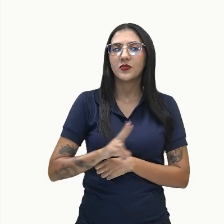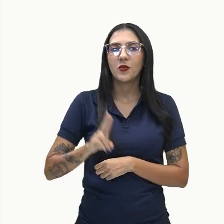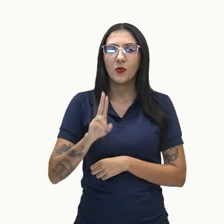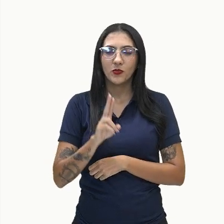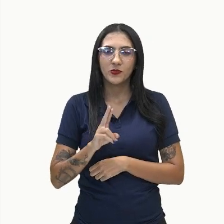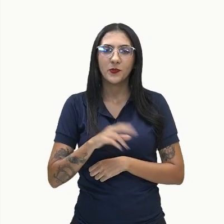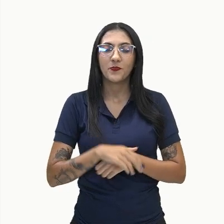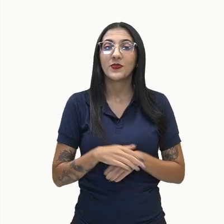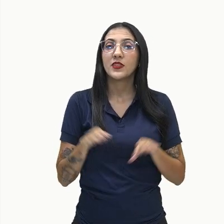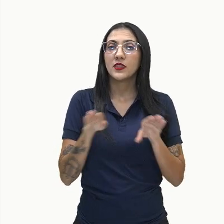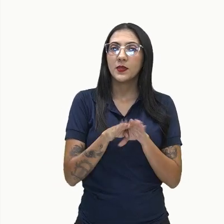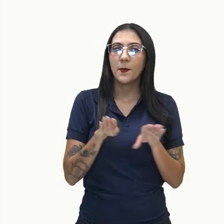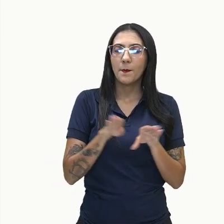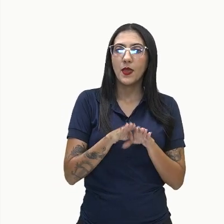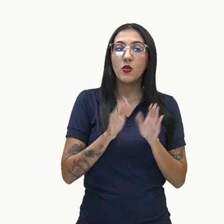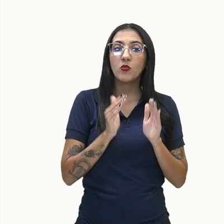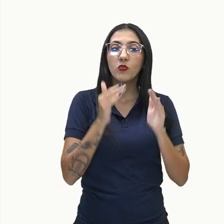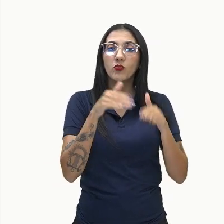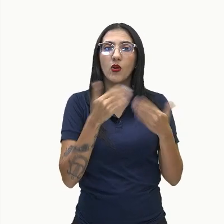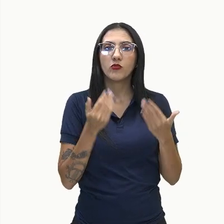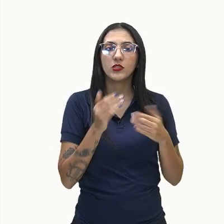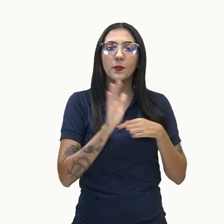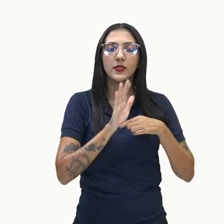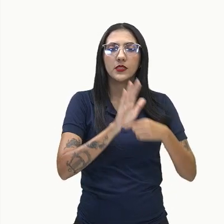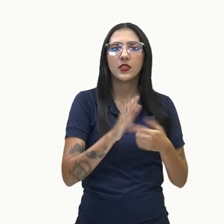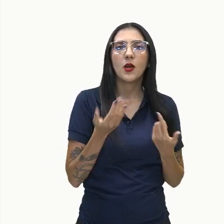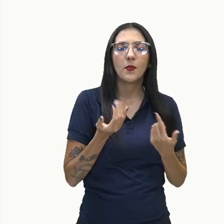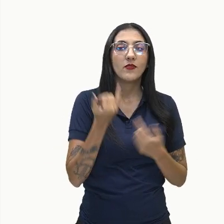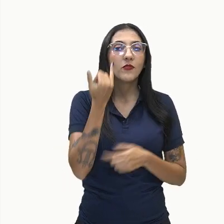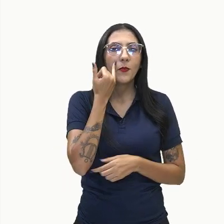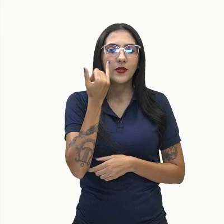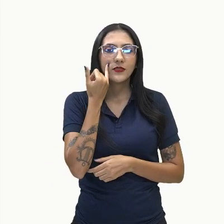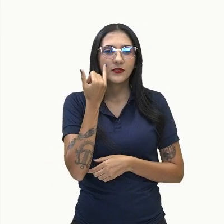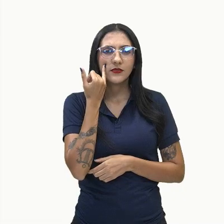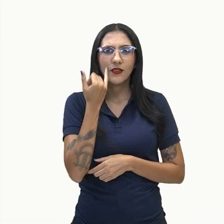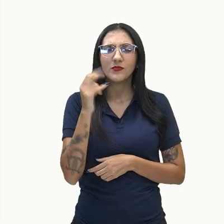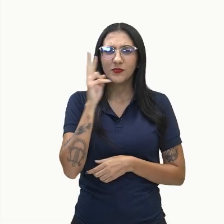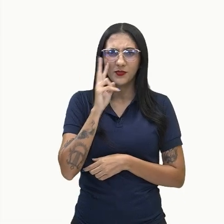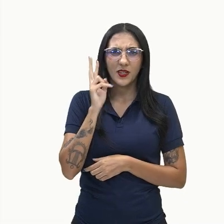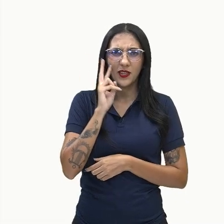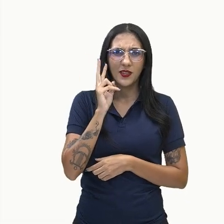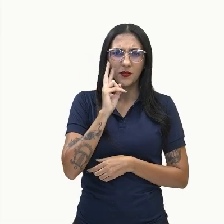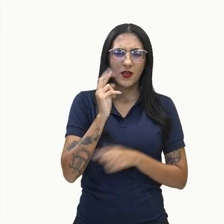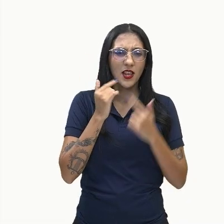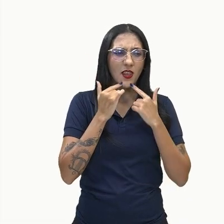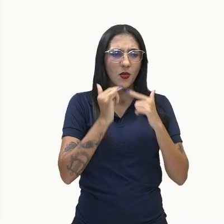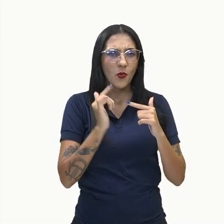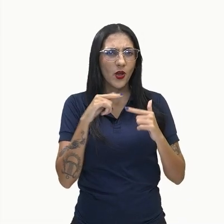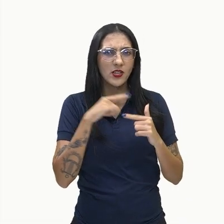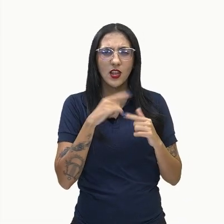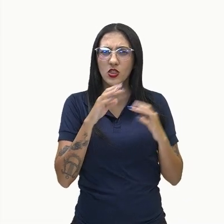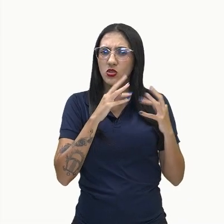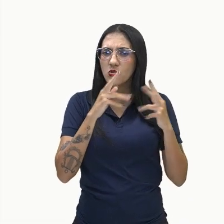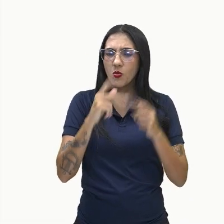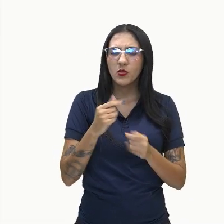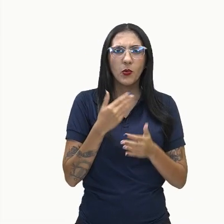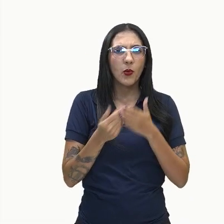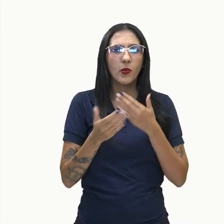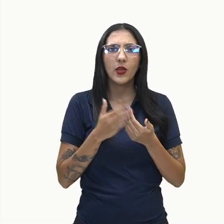também para comunicar mensagem. Lembre-se disso, que a linguagem é todo e qualquer meio